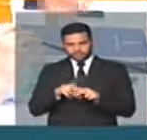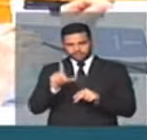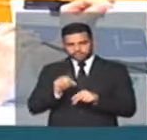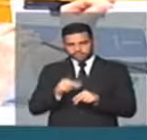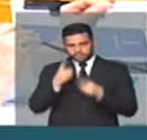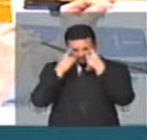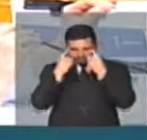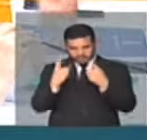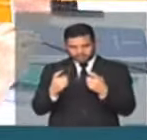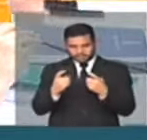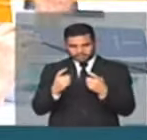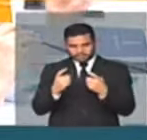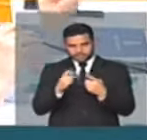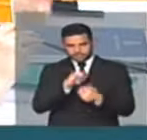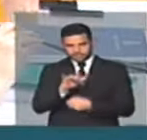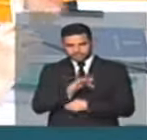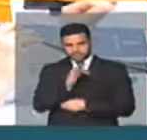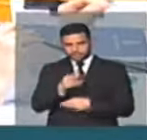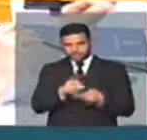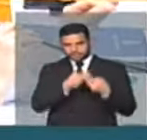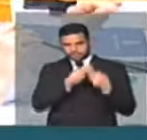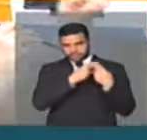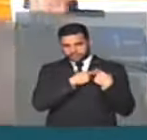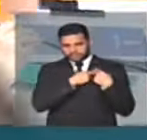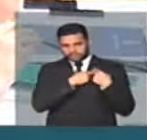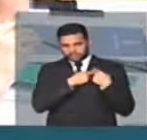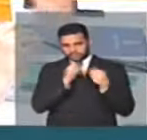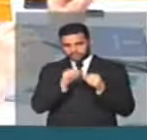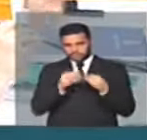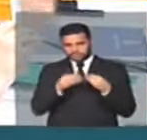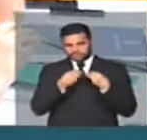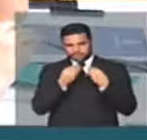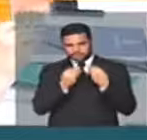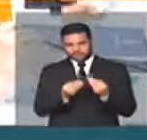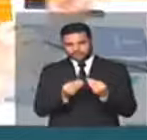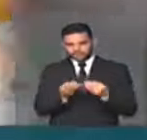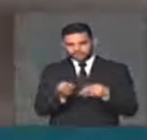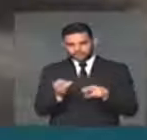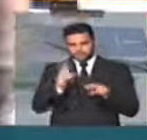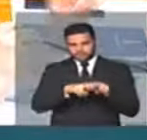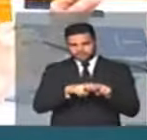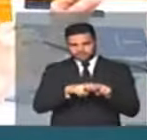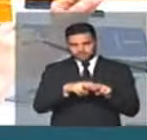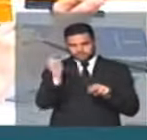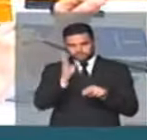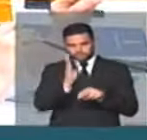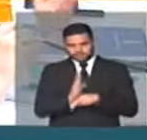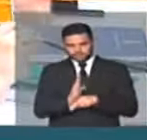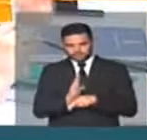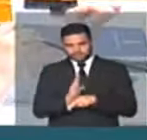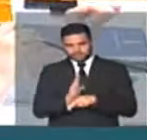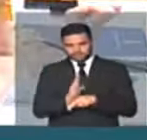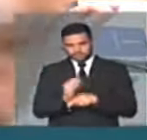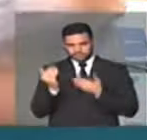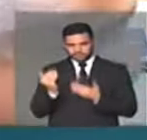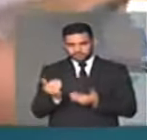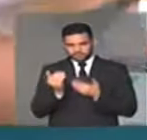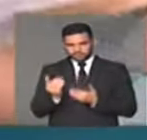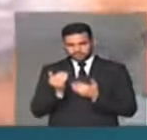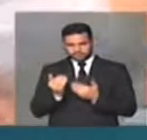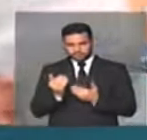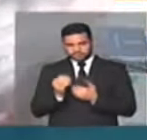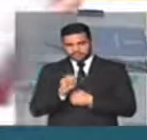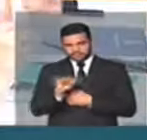os índices de violência. Serão responsáveis por entregar nos presídios brasileiros